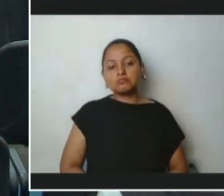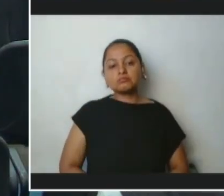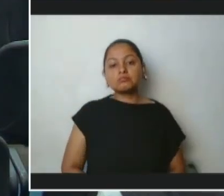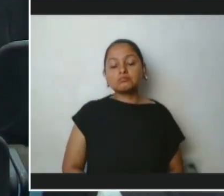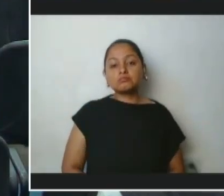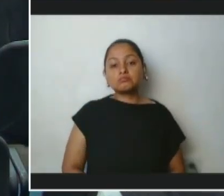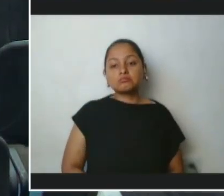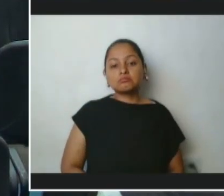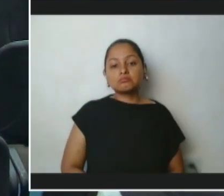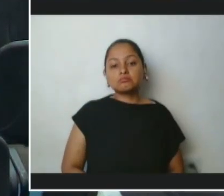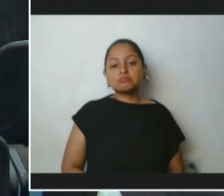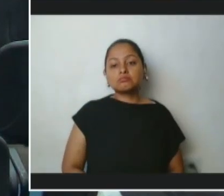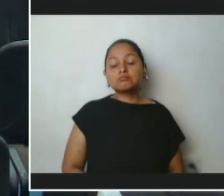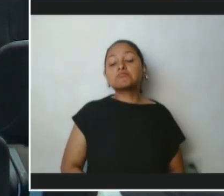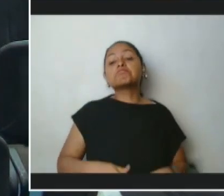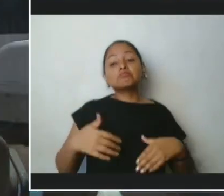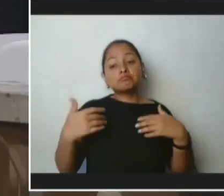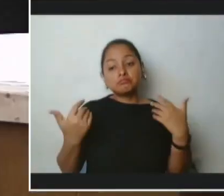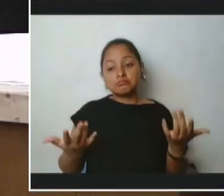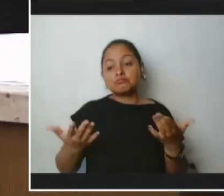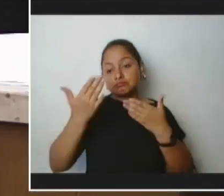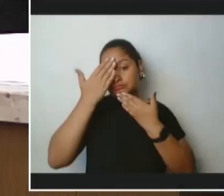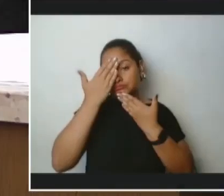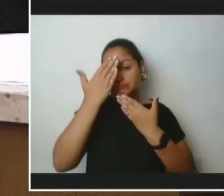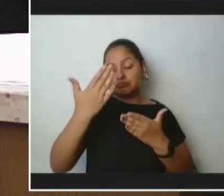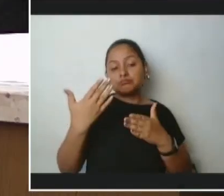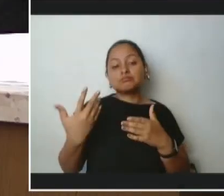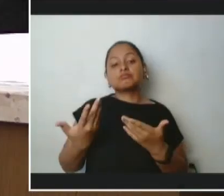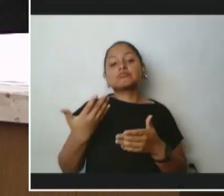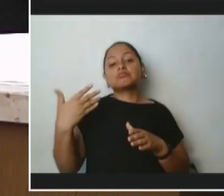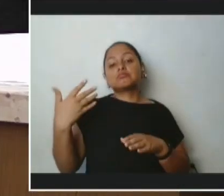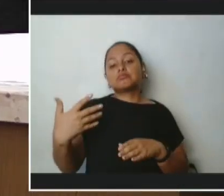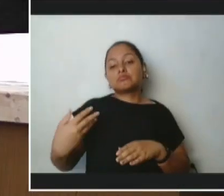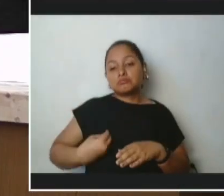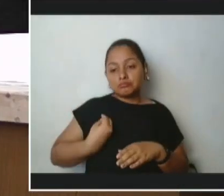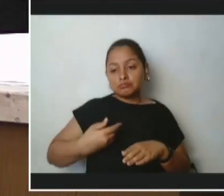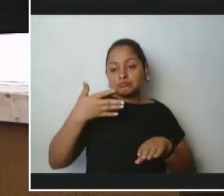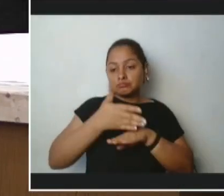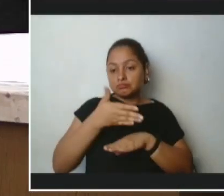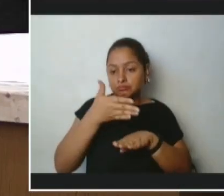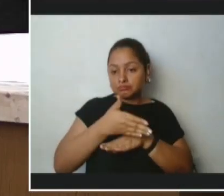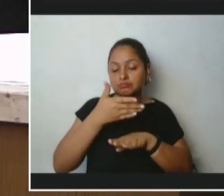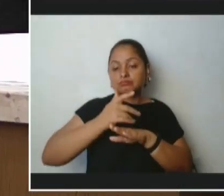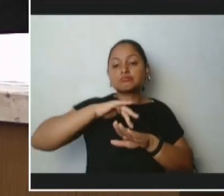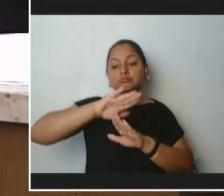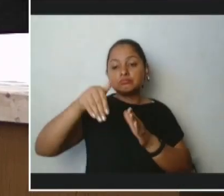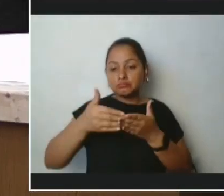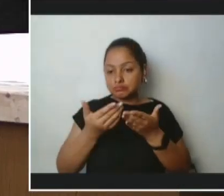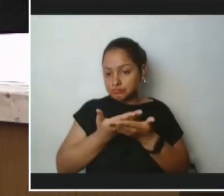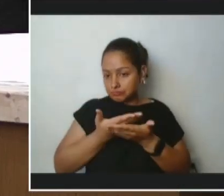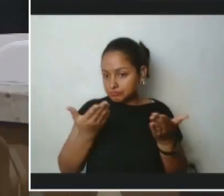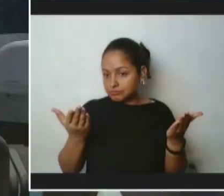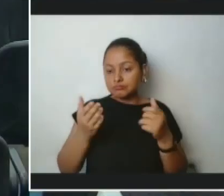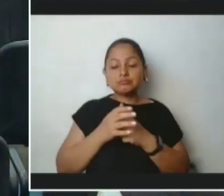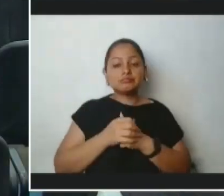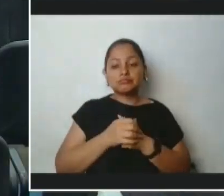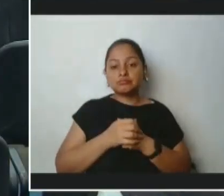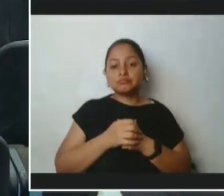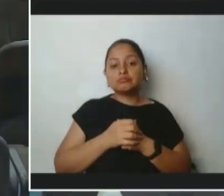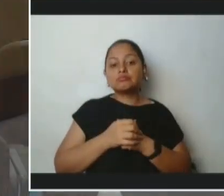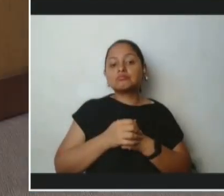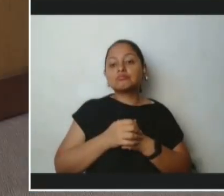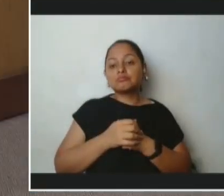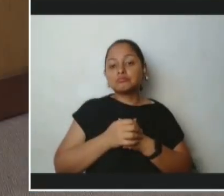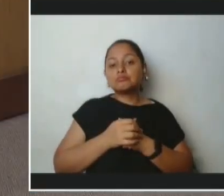Agradecemos, então, a presença, a participação de todos e, mais uma vez, nos colocamos à disposição. Eu iria